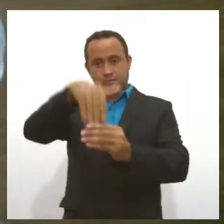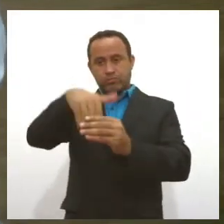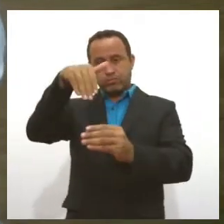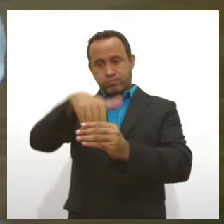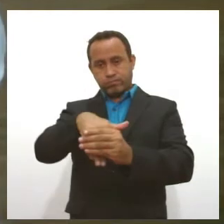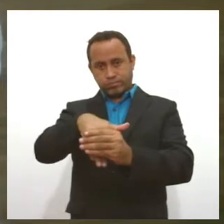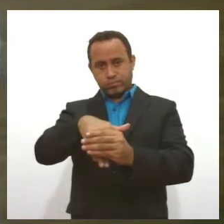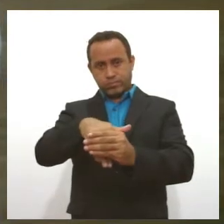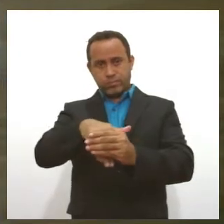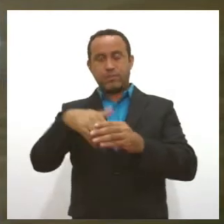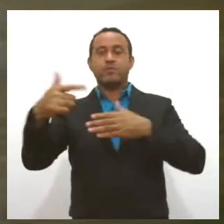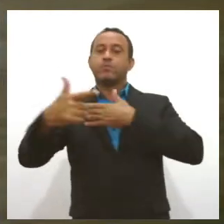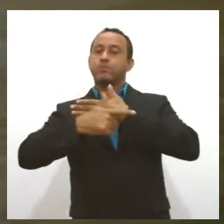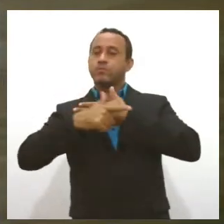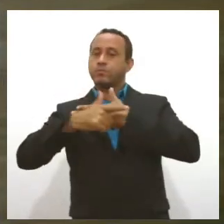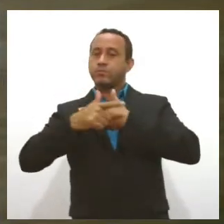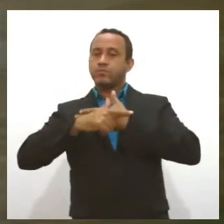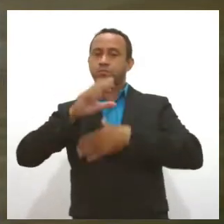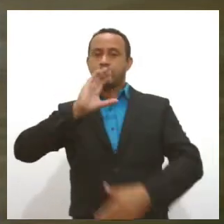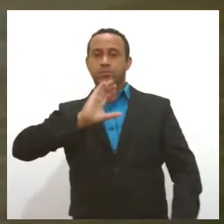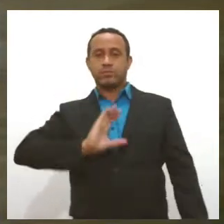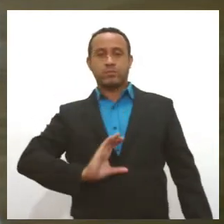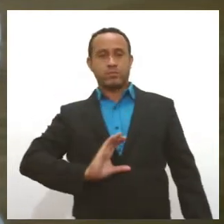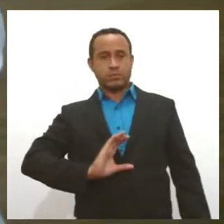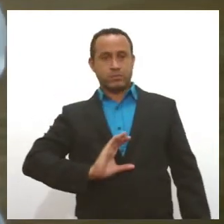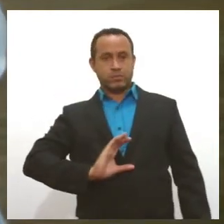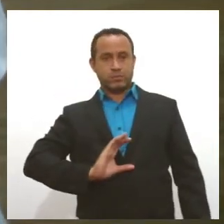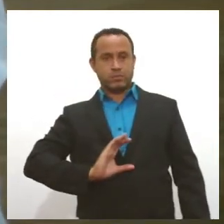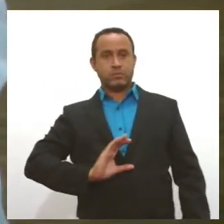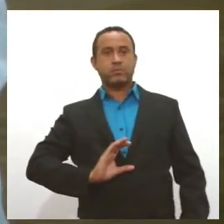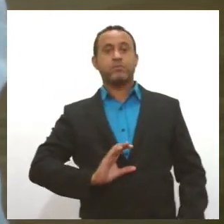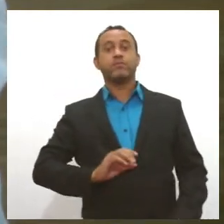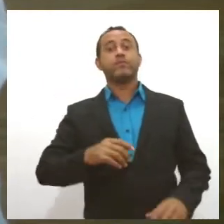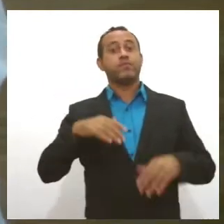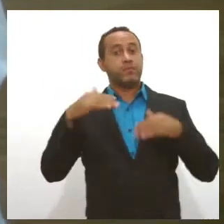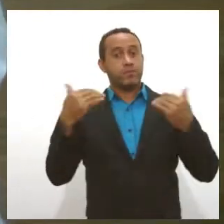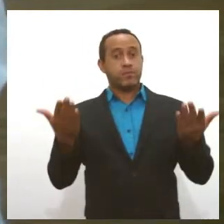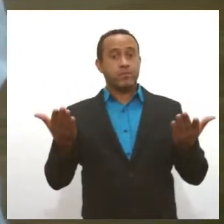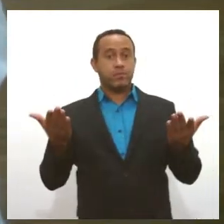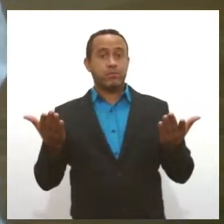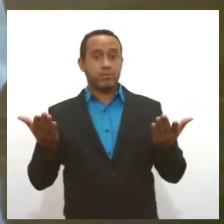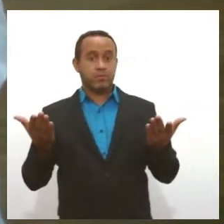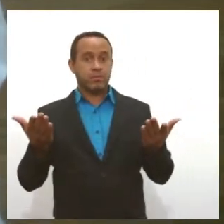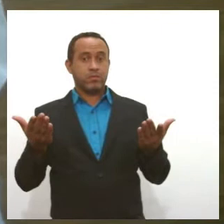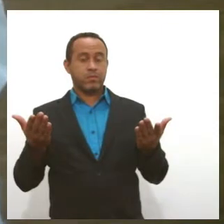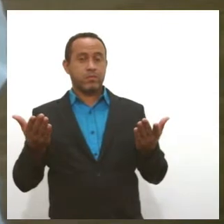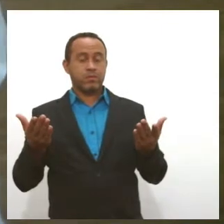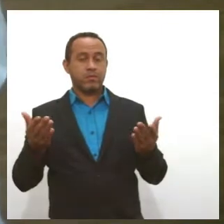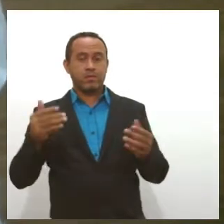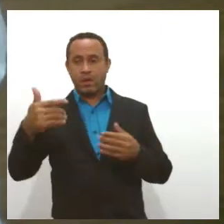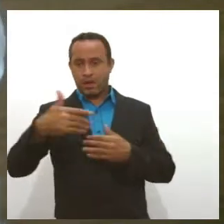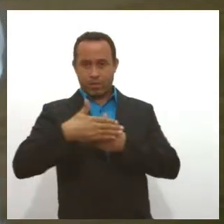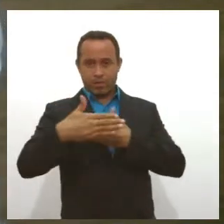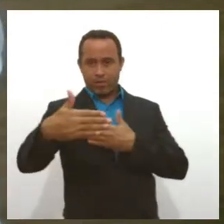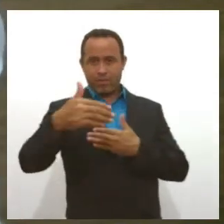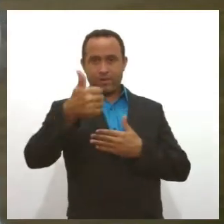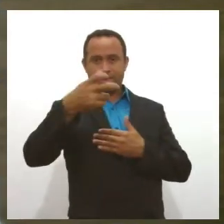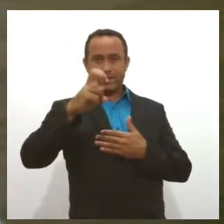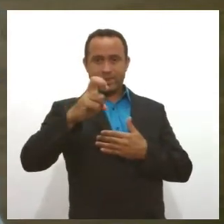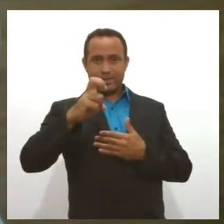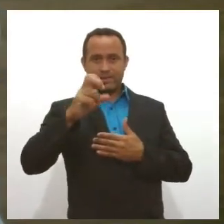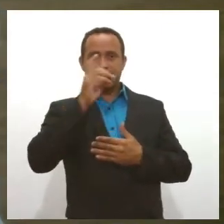fazendo o seu papel de cidadania eleitoral, né? Então, que vai acontecer agora no dia 15, né, Valquíria? No